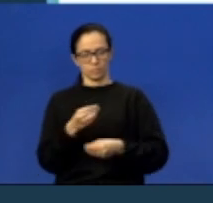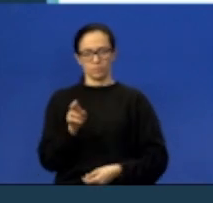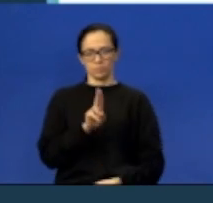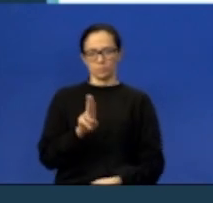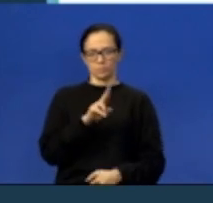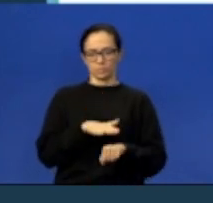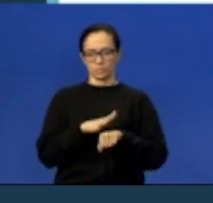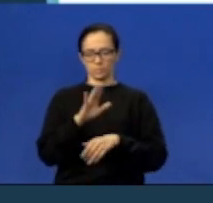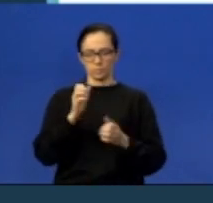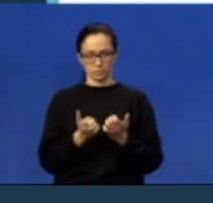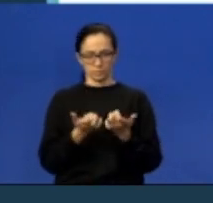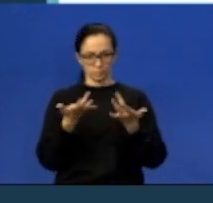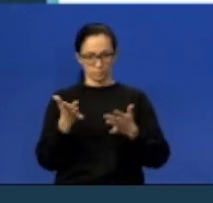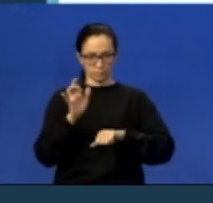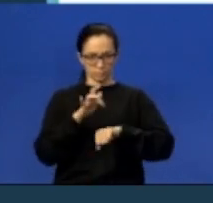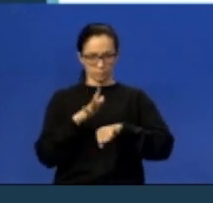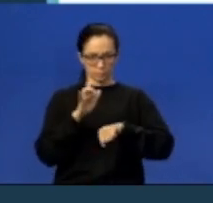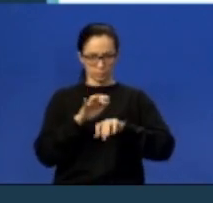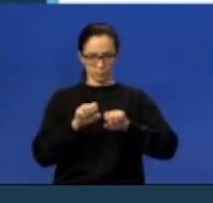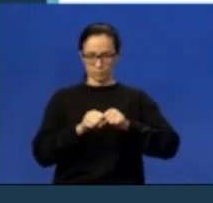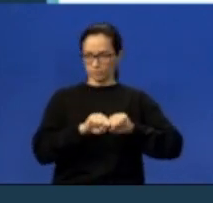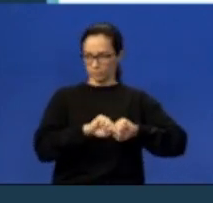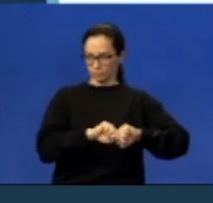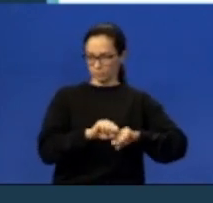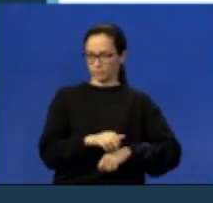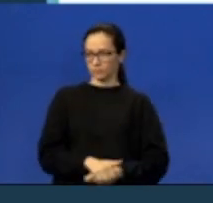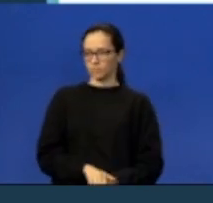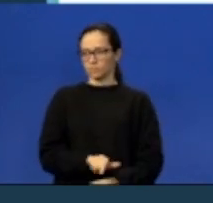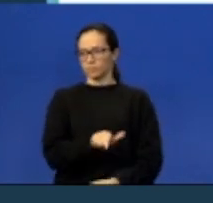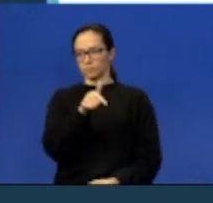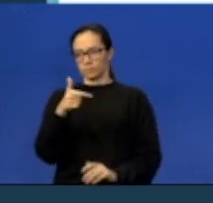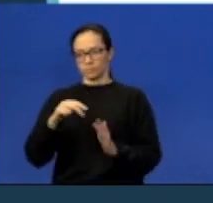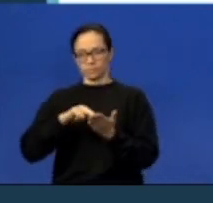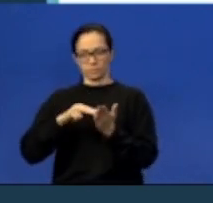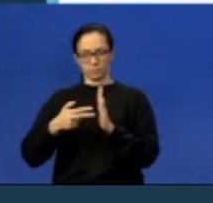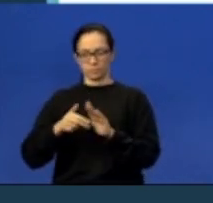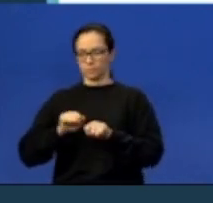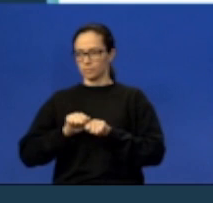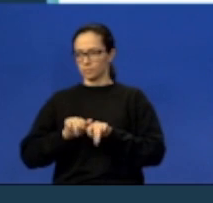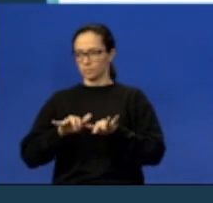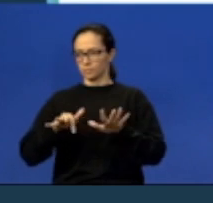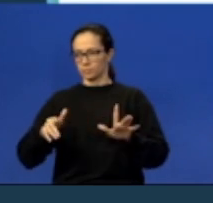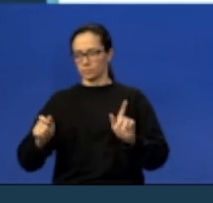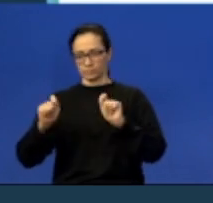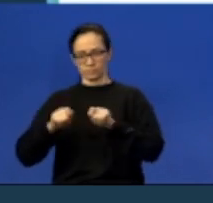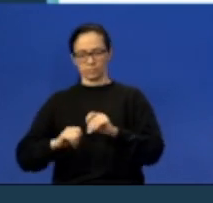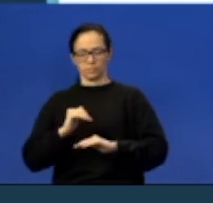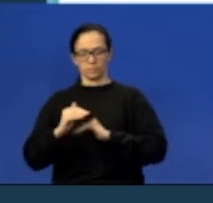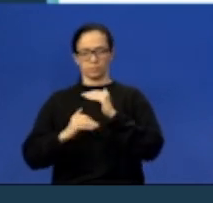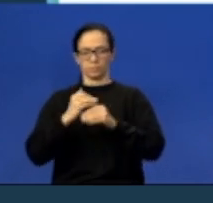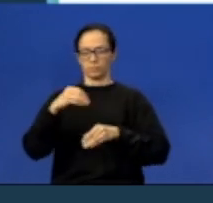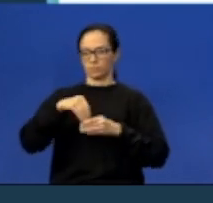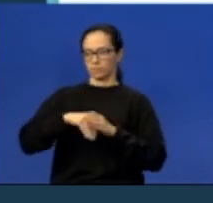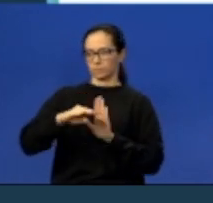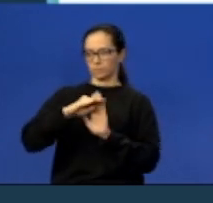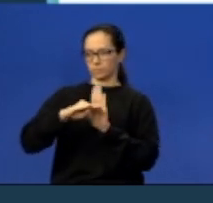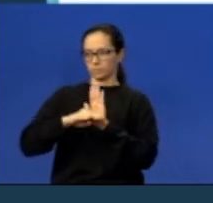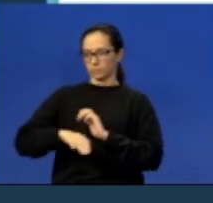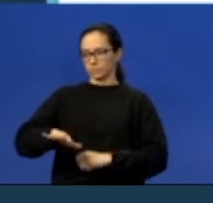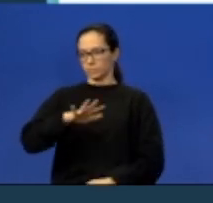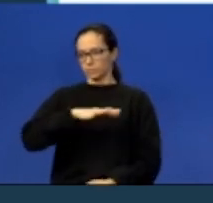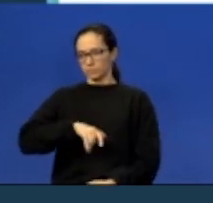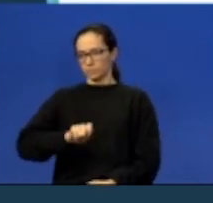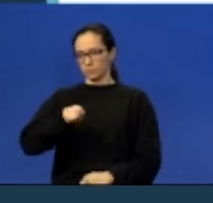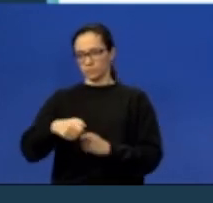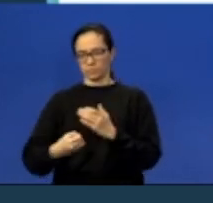aplicadas externamente. Já a deformação, que significa uma mudança na dimensão, ela desenvolve-se dentro de uma estrutura em resposta